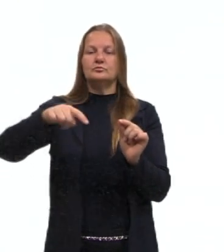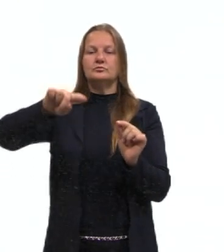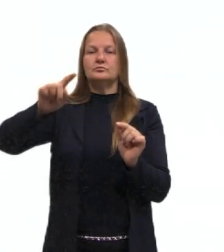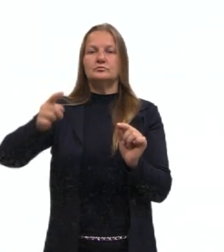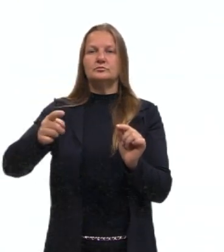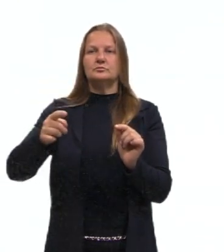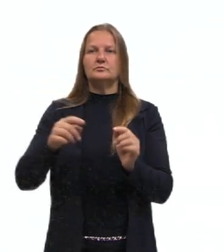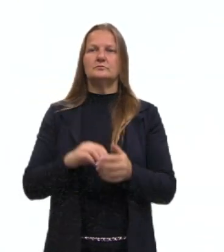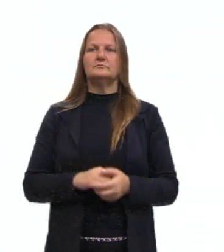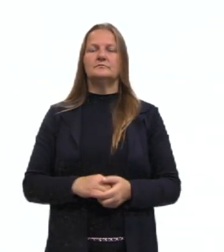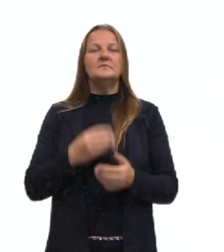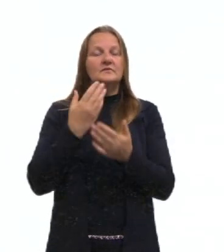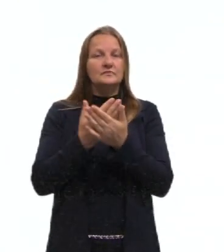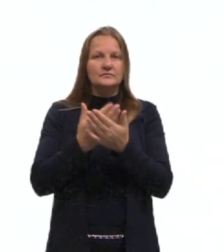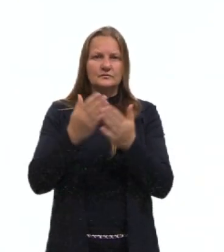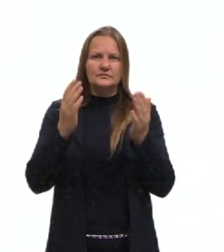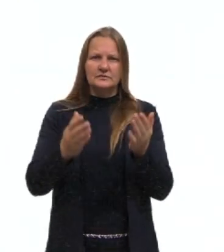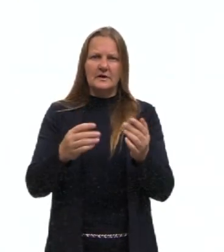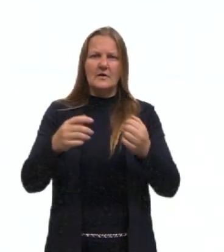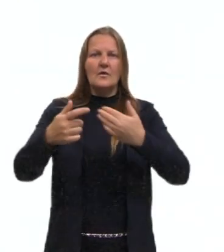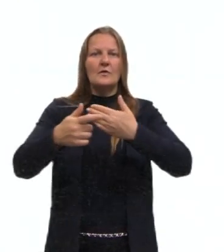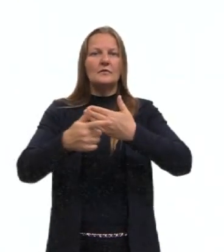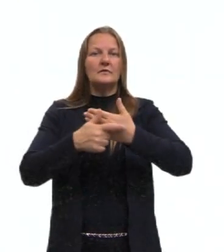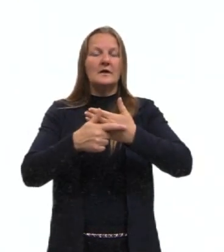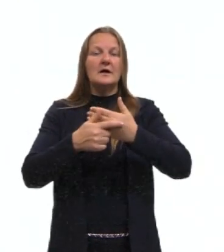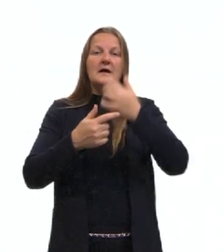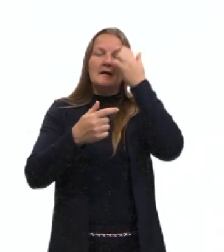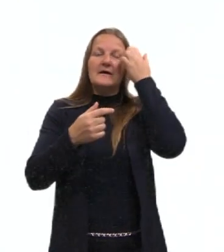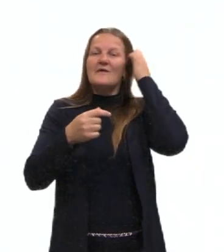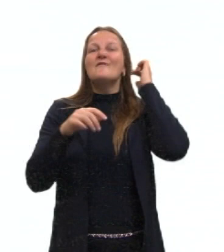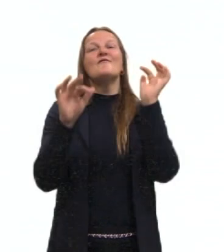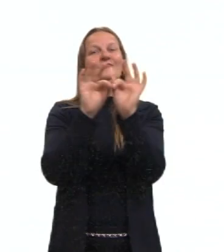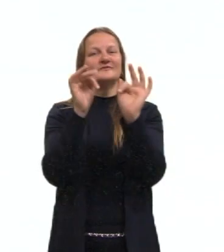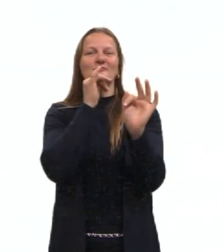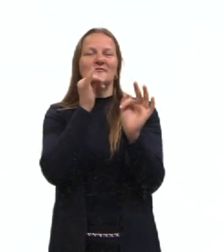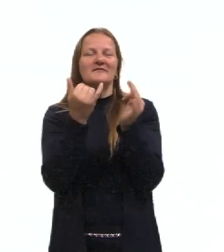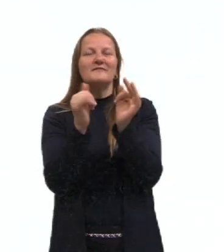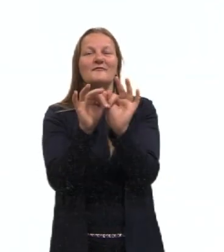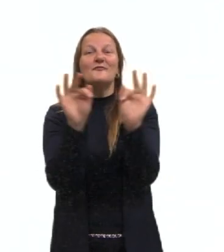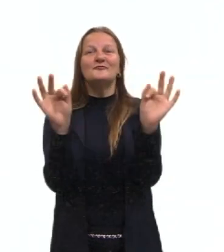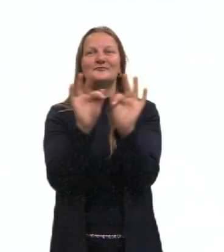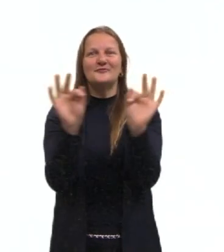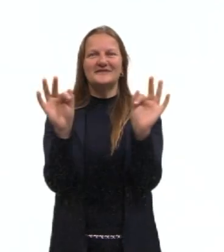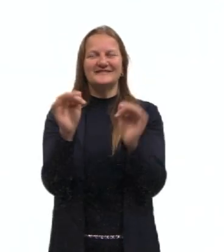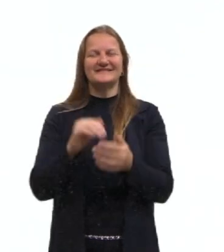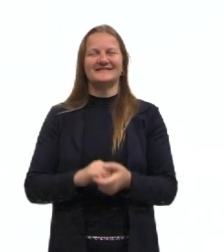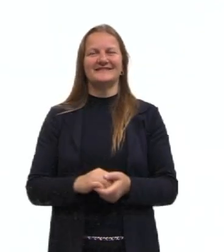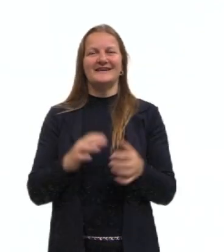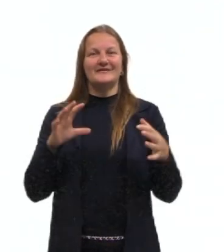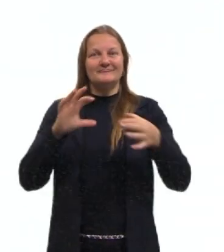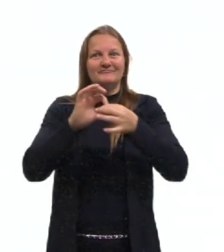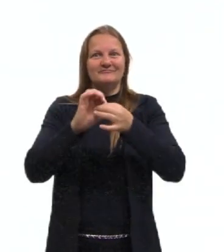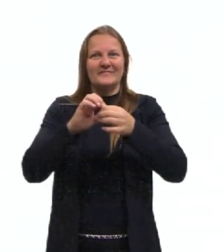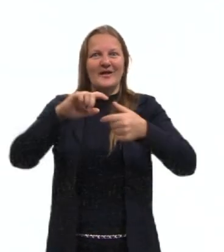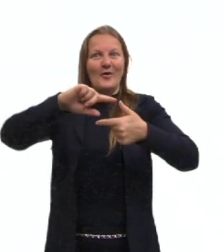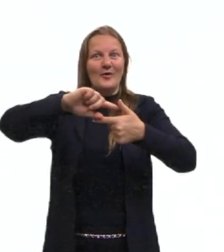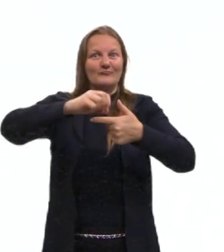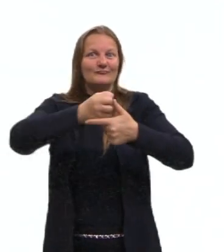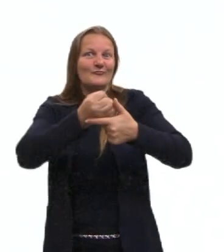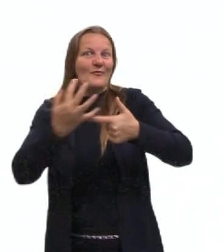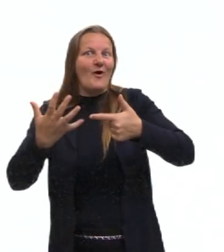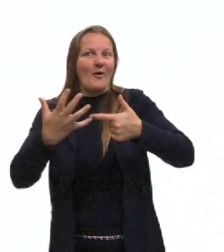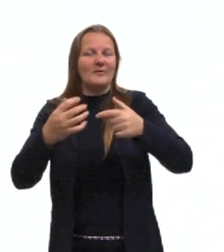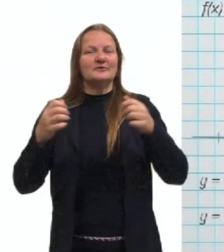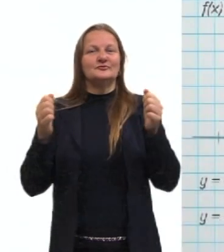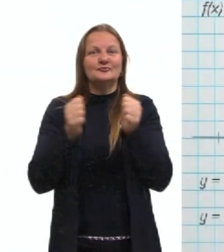pouco nós já vimos, né, na parte de funções, mas agora então entra essa união, né, da álgebra com a